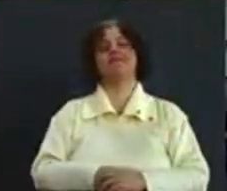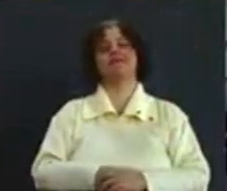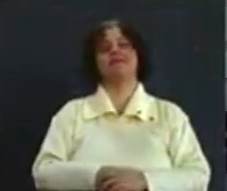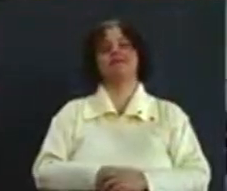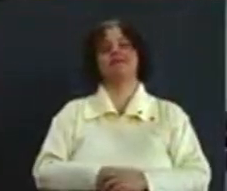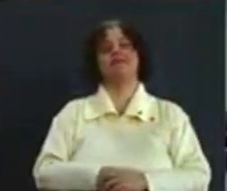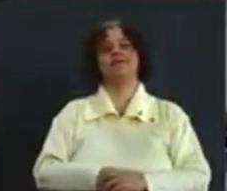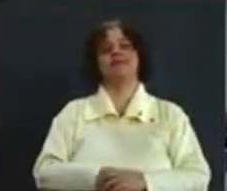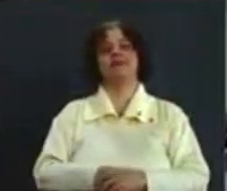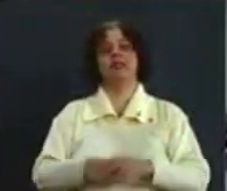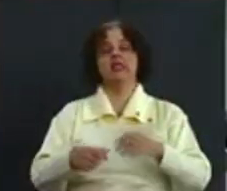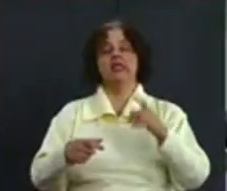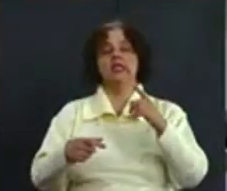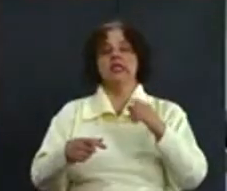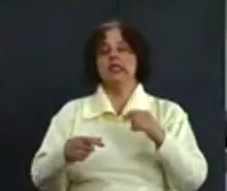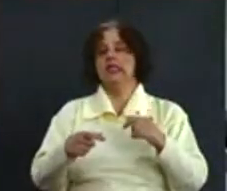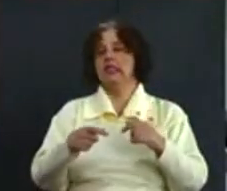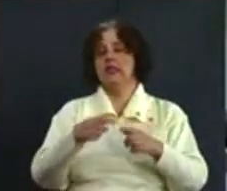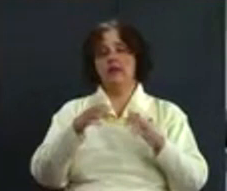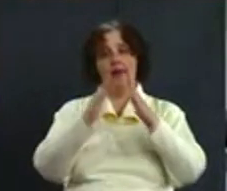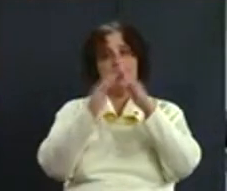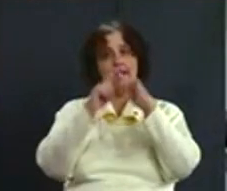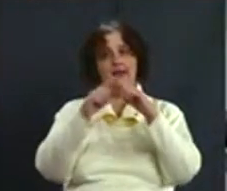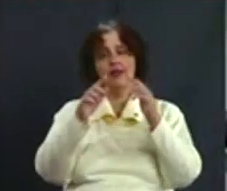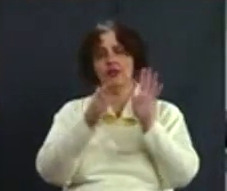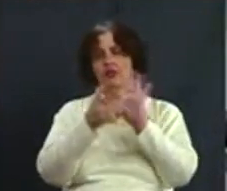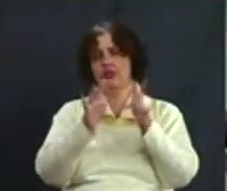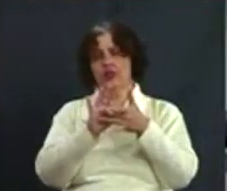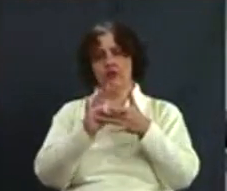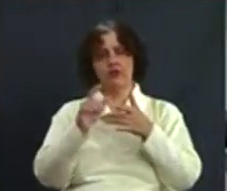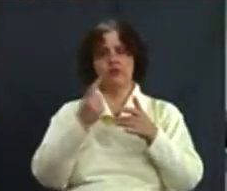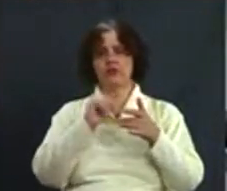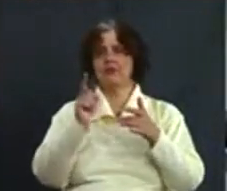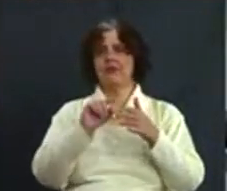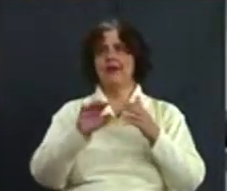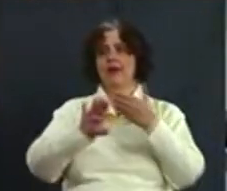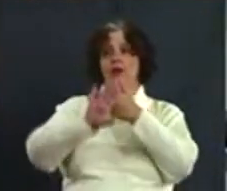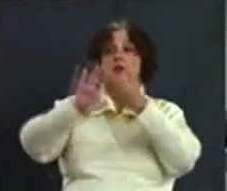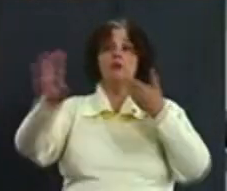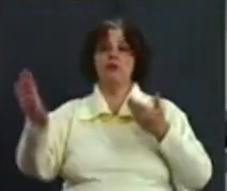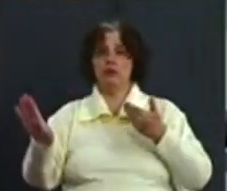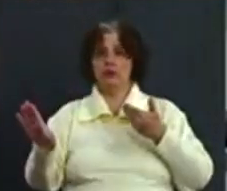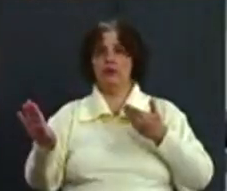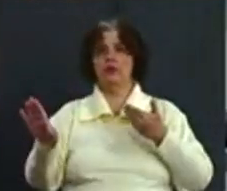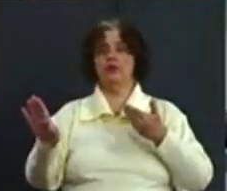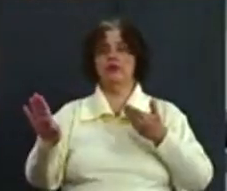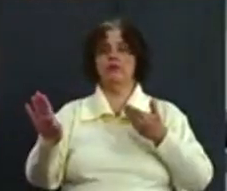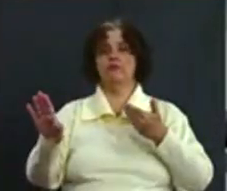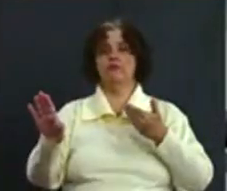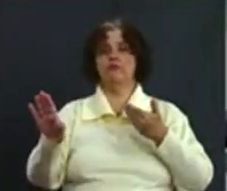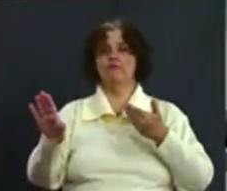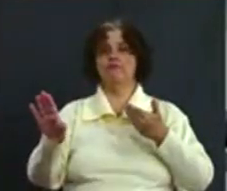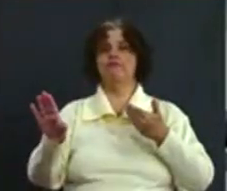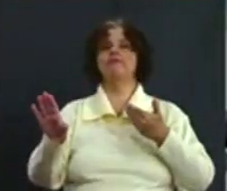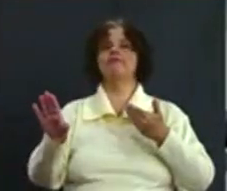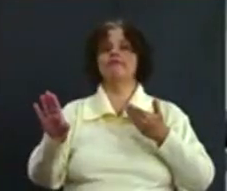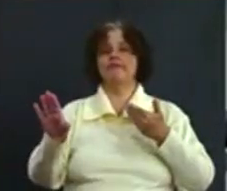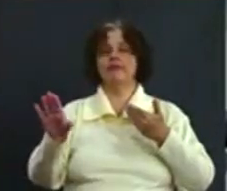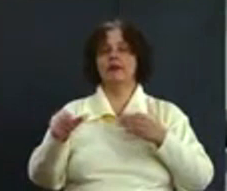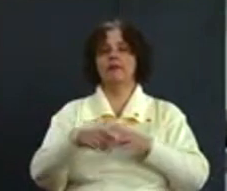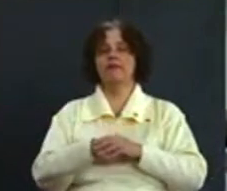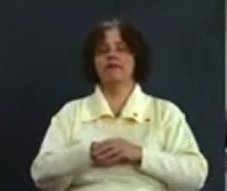está isenta das provações, das lutas, por causa do testemunho do Senhor Jesus.